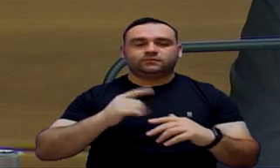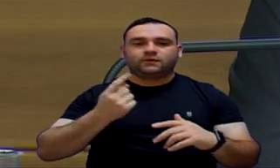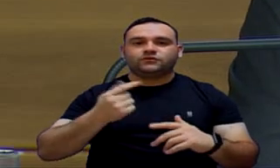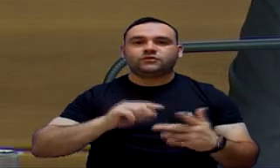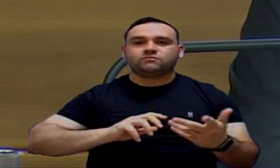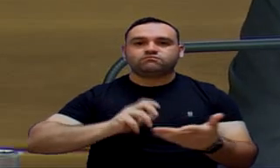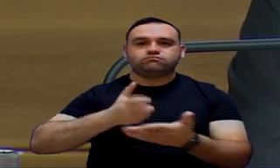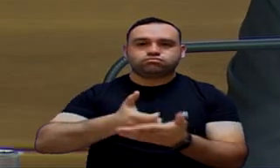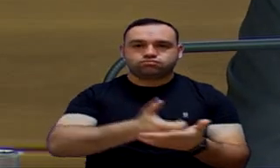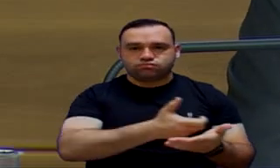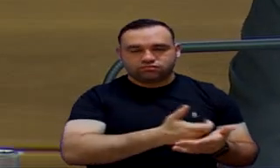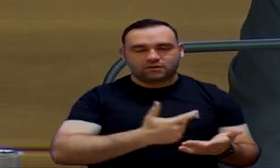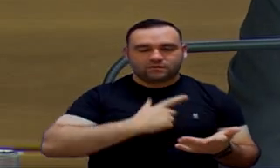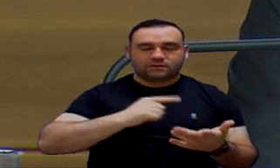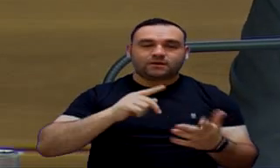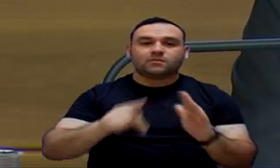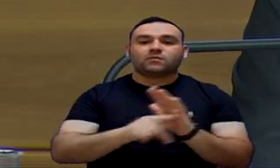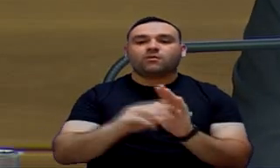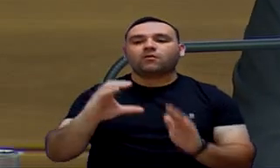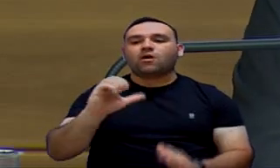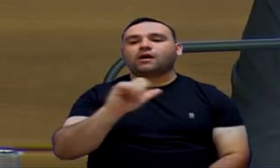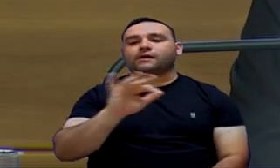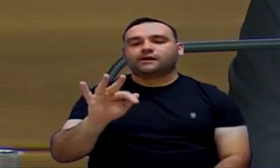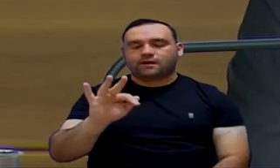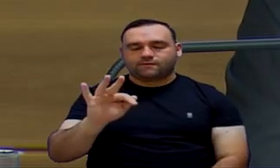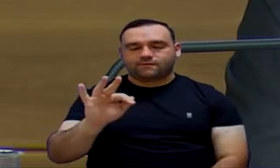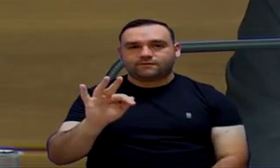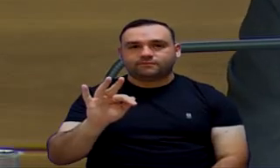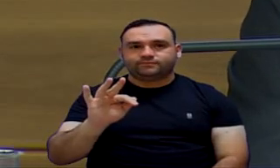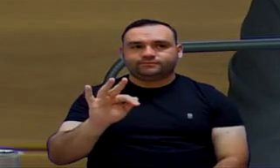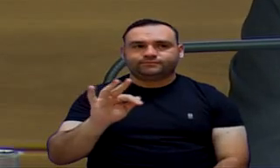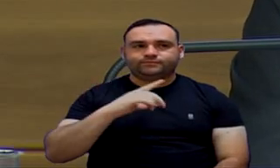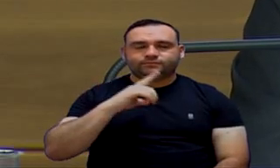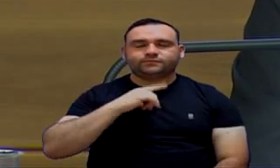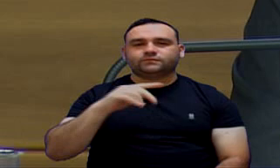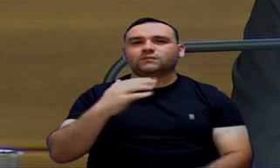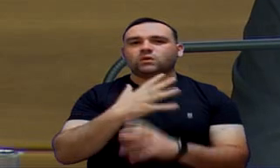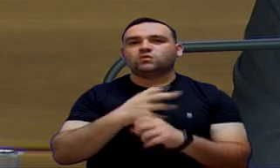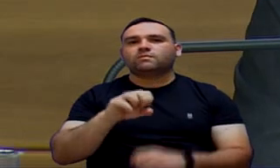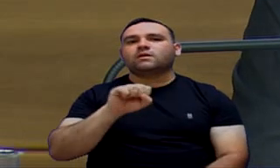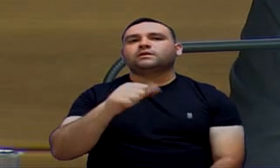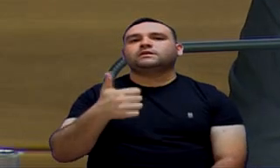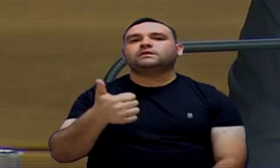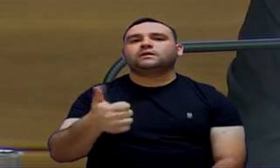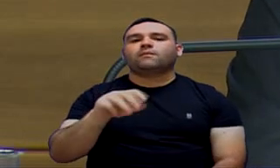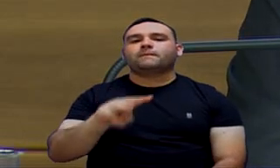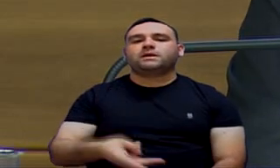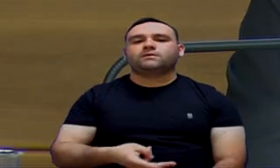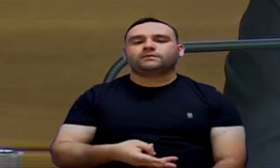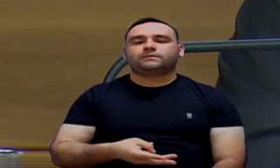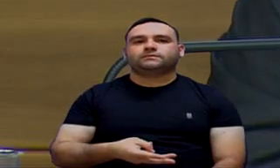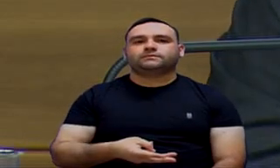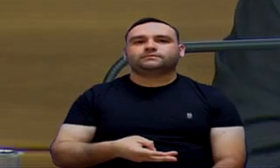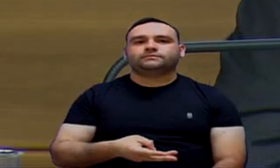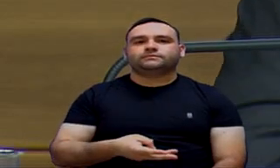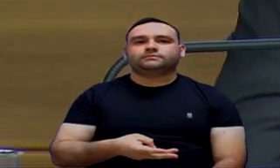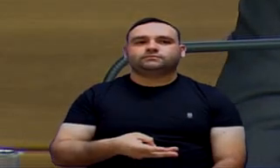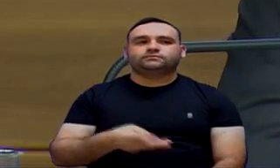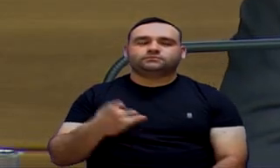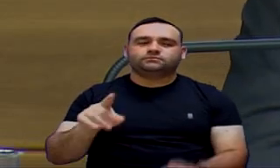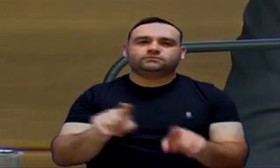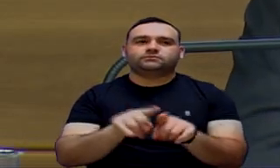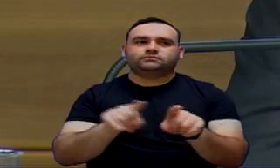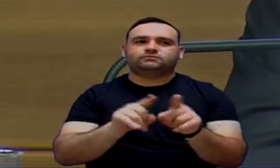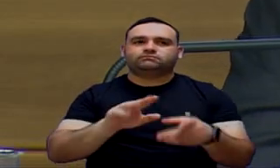desembolso que a gente pegou do da Cafe né que deu totalizou em torno de 81 milhões claro